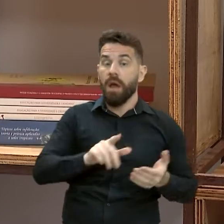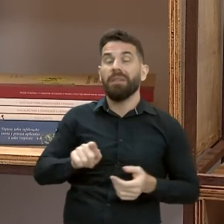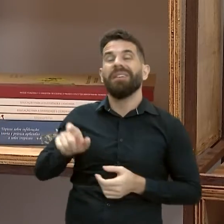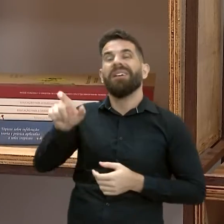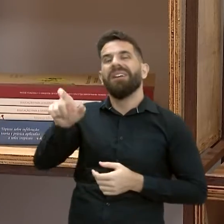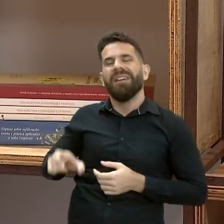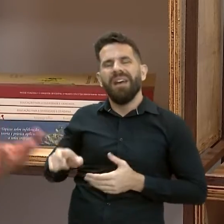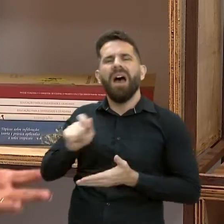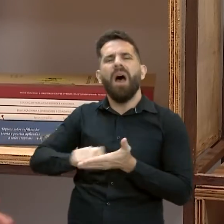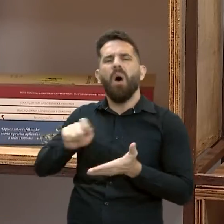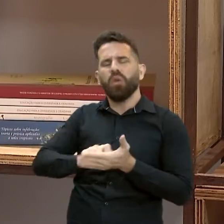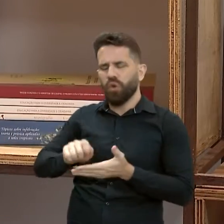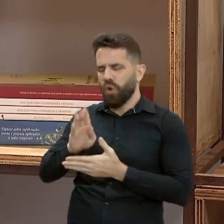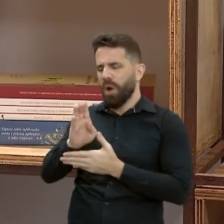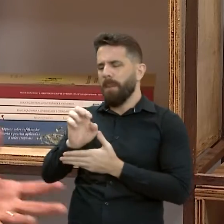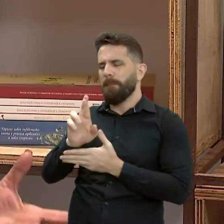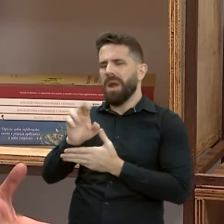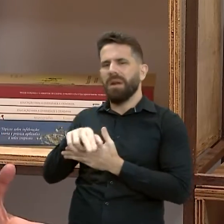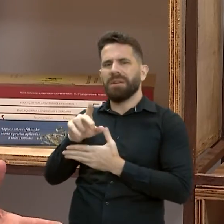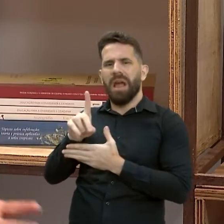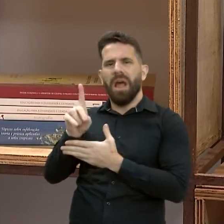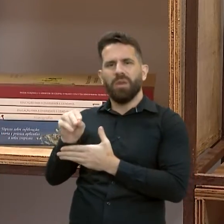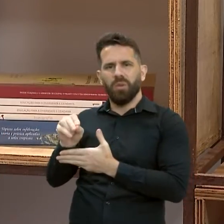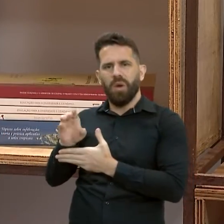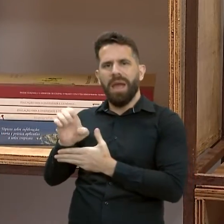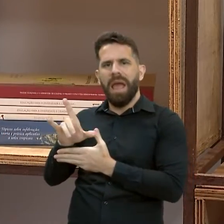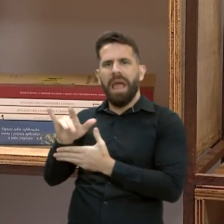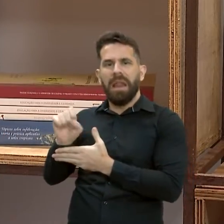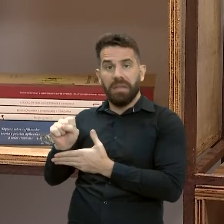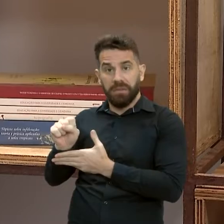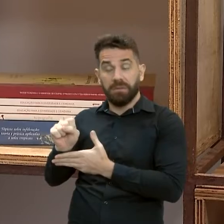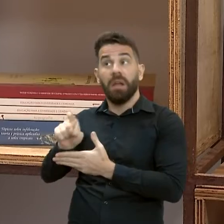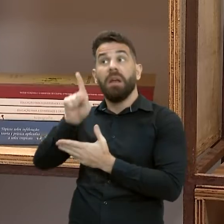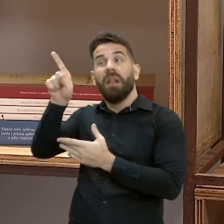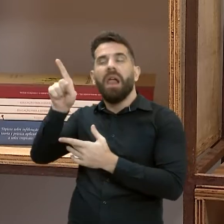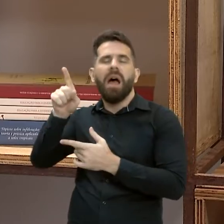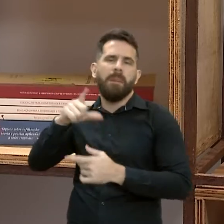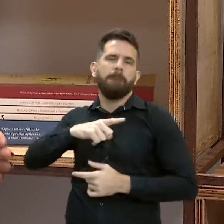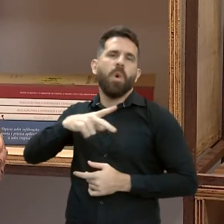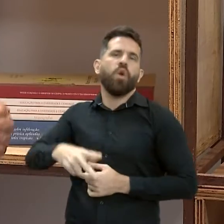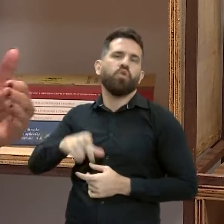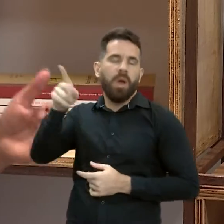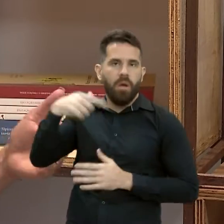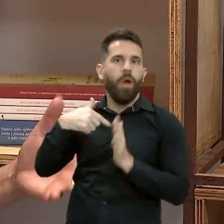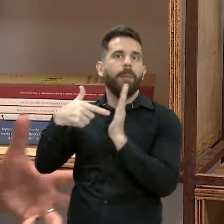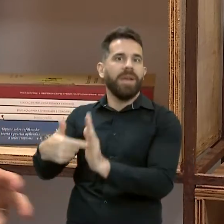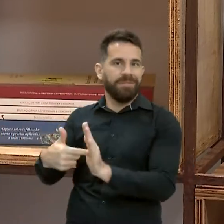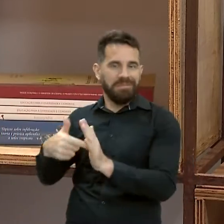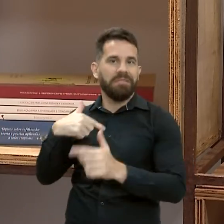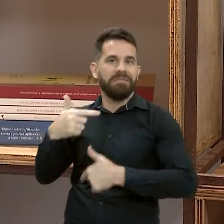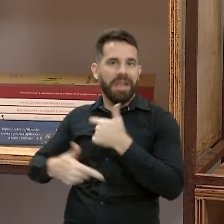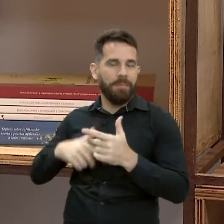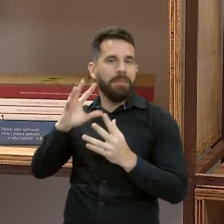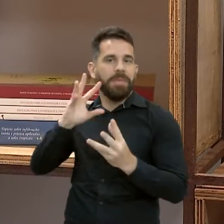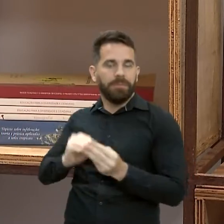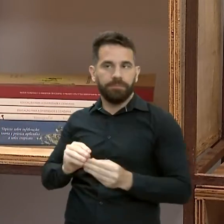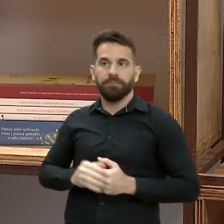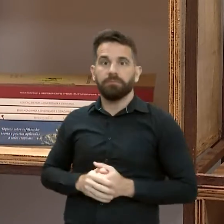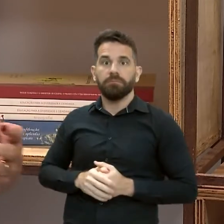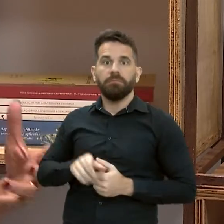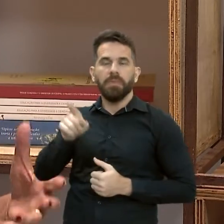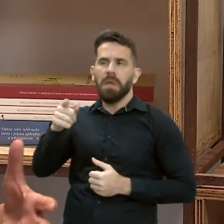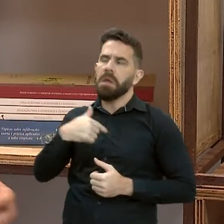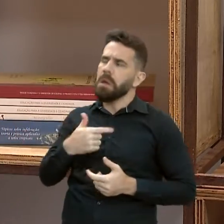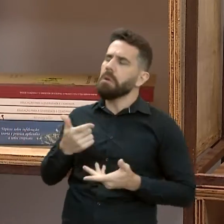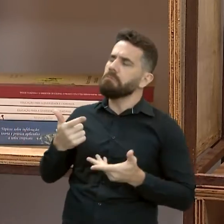quando eles perguntam pra gente, de onde você é? Você fala que é de Goiás. Você conhece Cora Coralina?